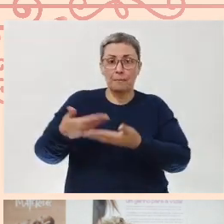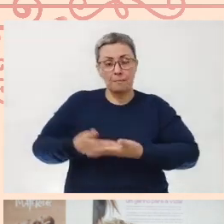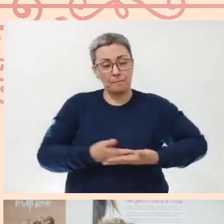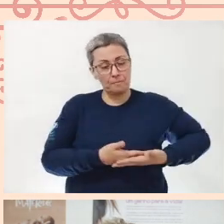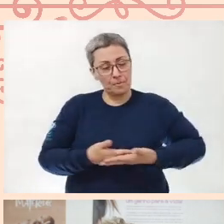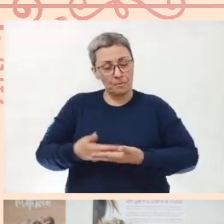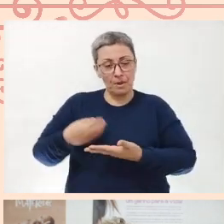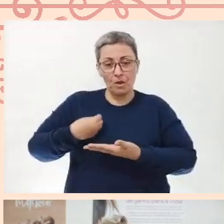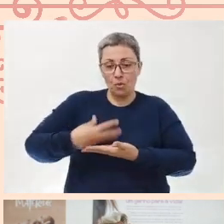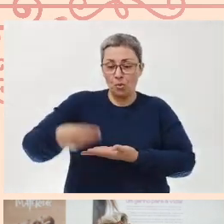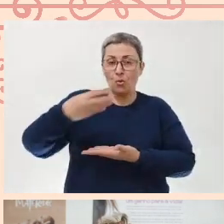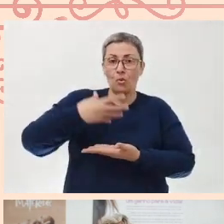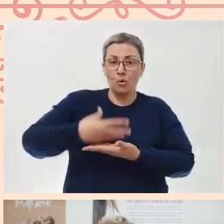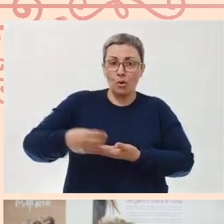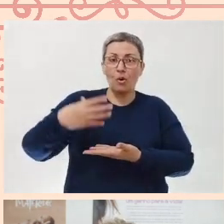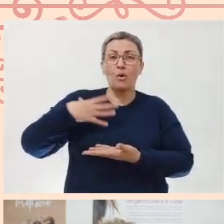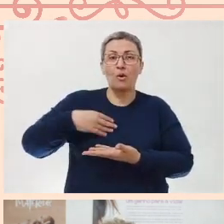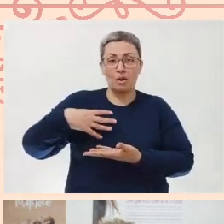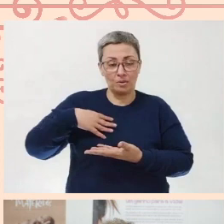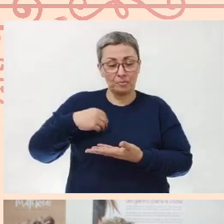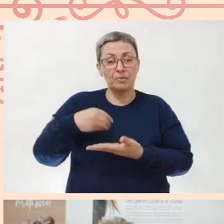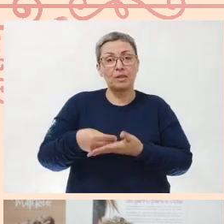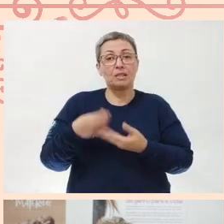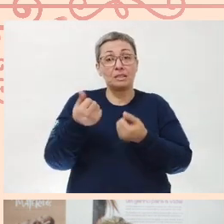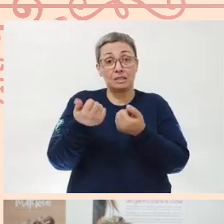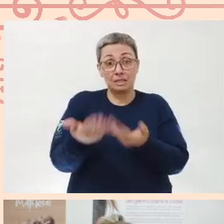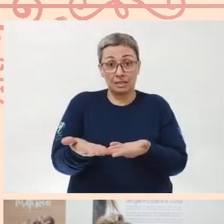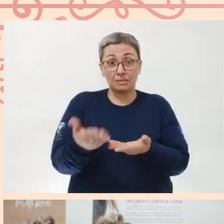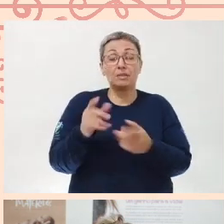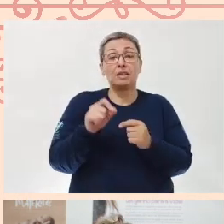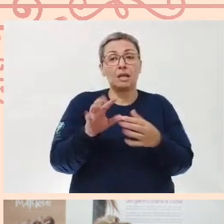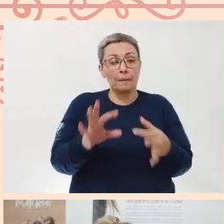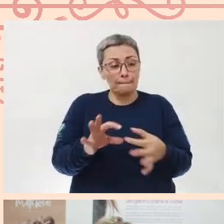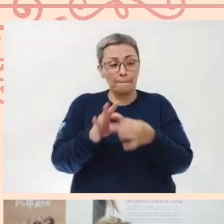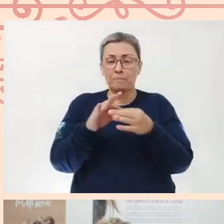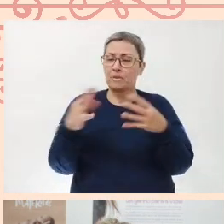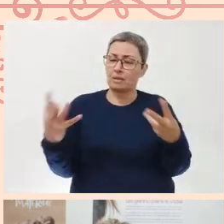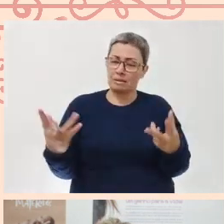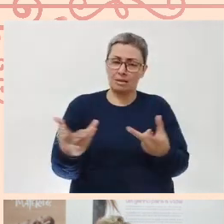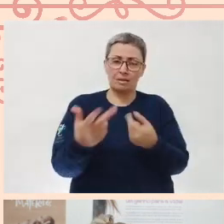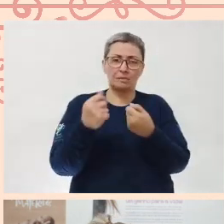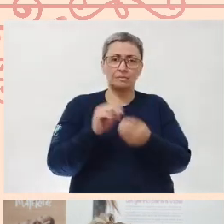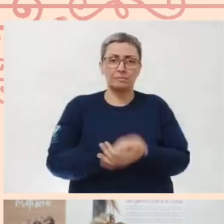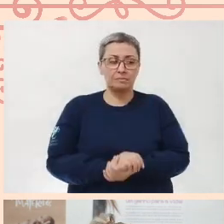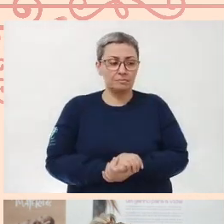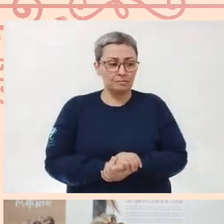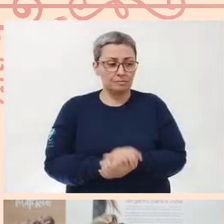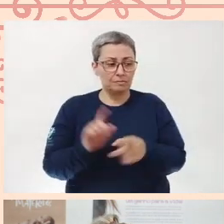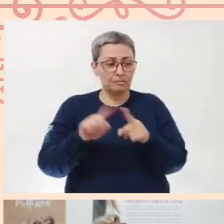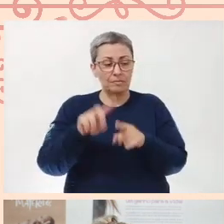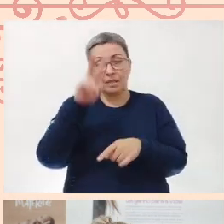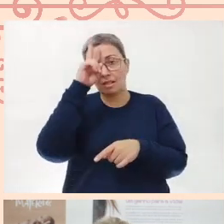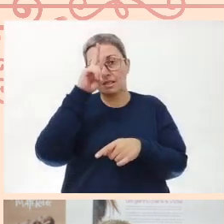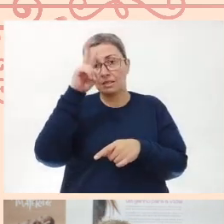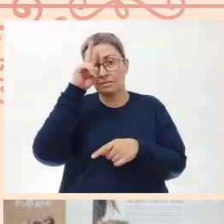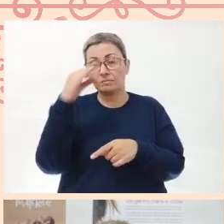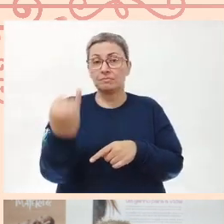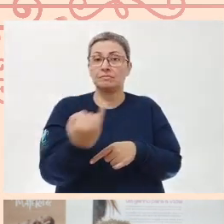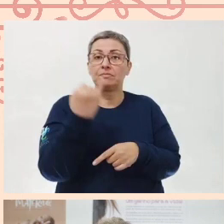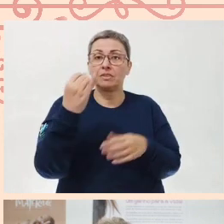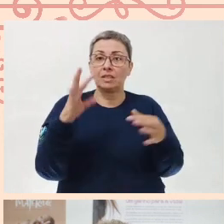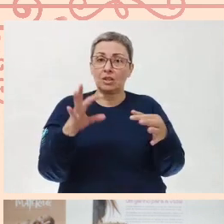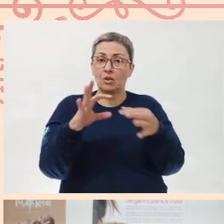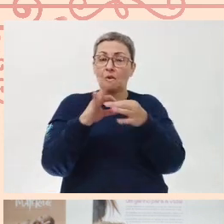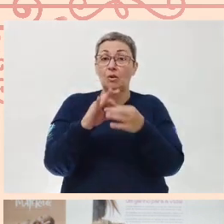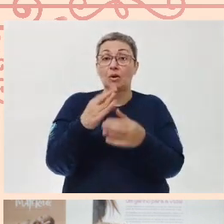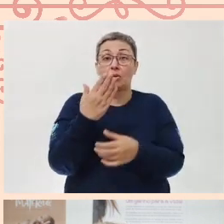repassados aos seus bebês através do aleitamento materno. É um vínculo maravilhoso. Lembrando da importância